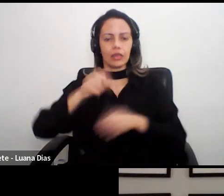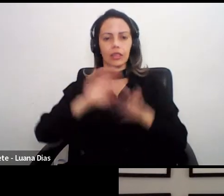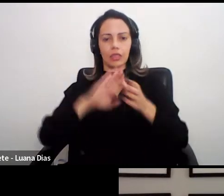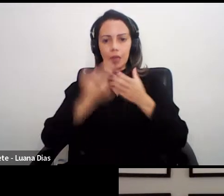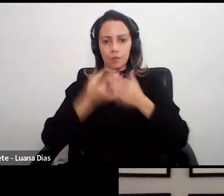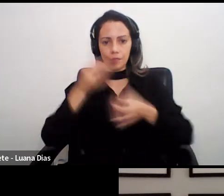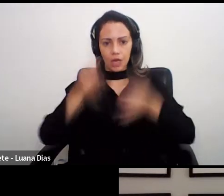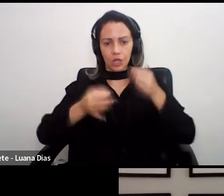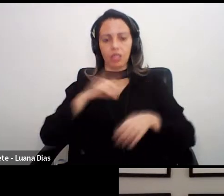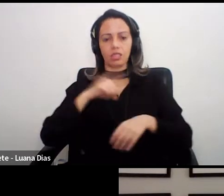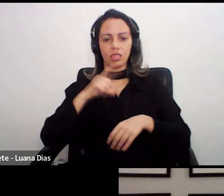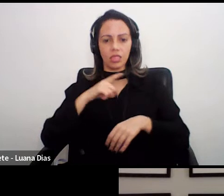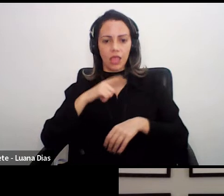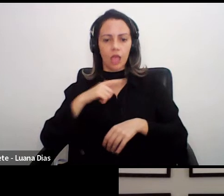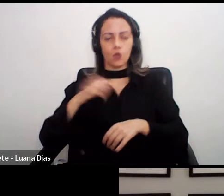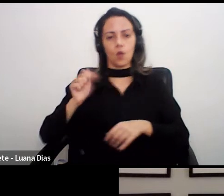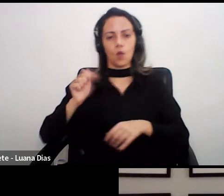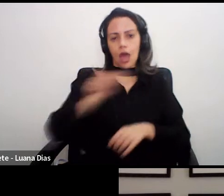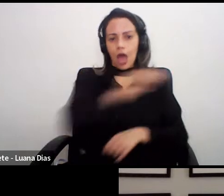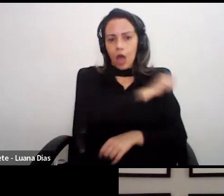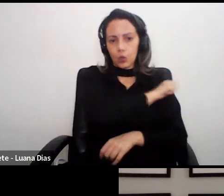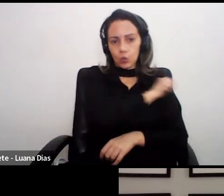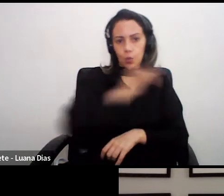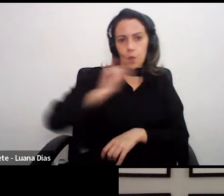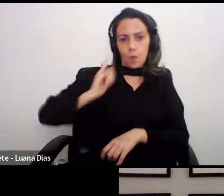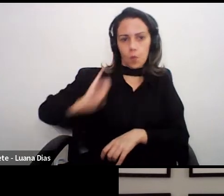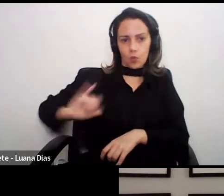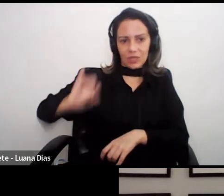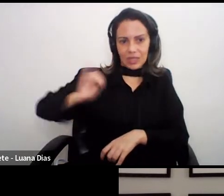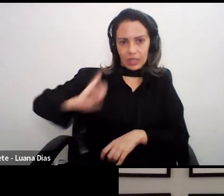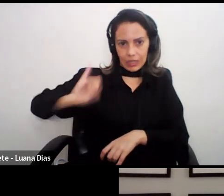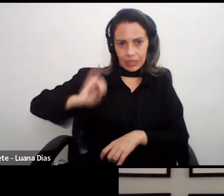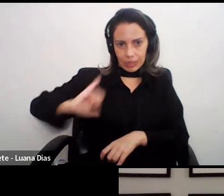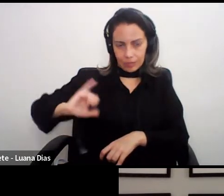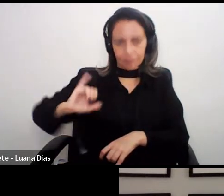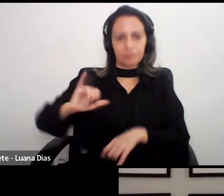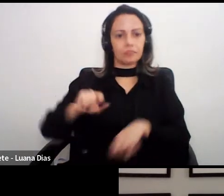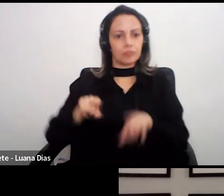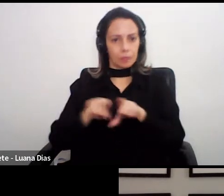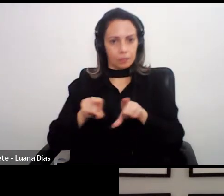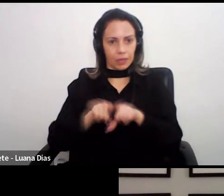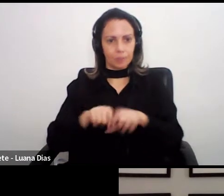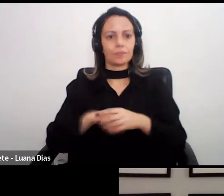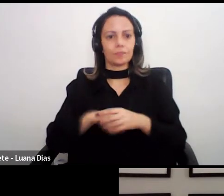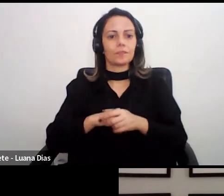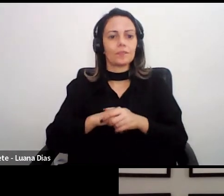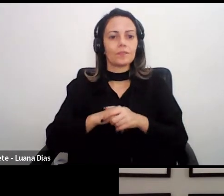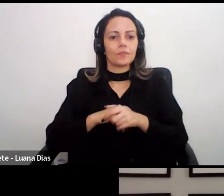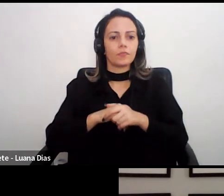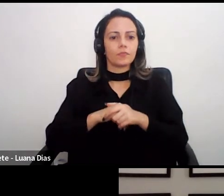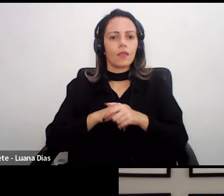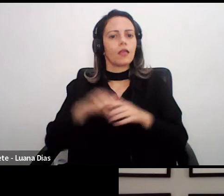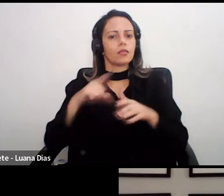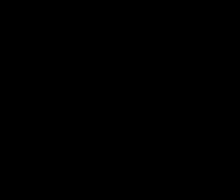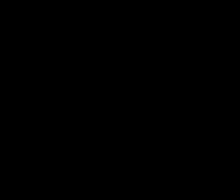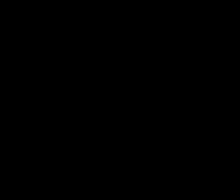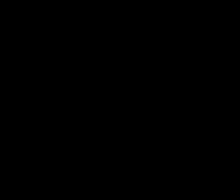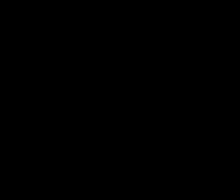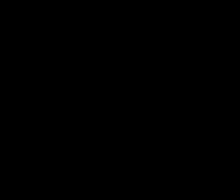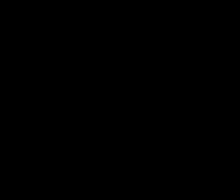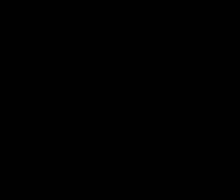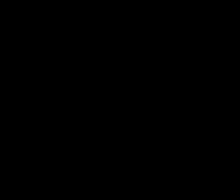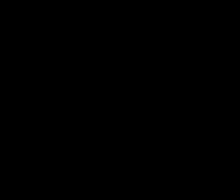Passos, Júlia Viana Correia da Silva, Beatriz Escamila Jardim de Moraes Oliveira e colaboradores Rodrigo